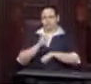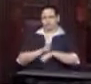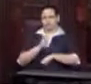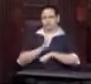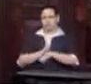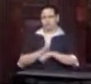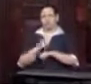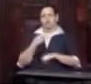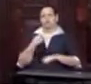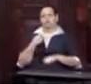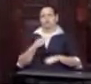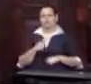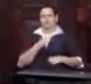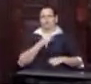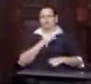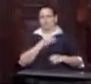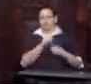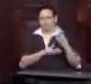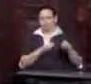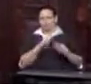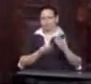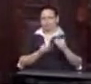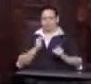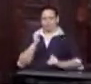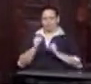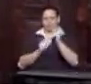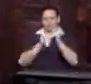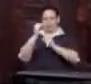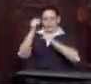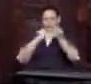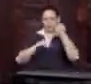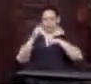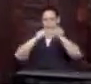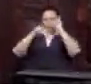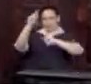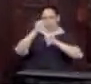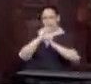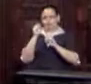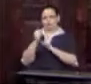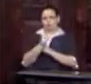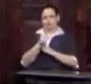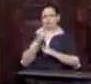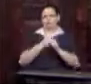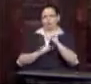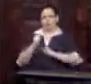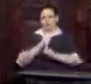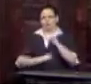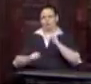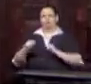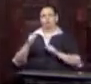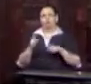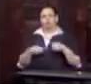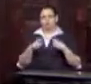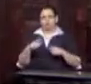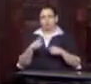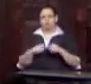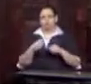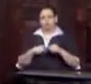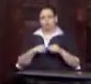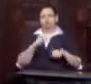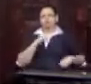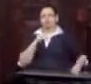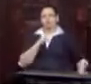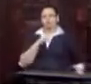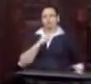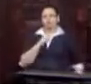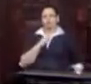para fomentar o desenvolvimento econômico e socioeconômico do interior e dos IDHs que estão